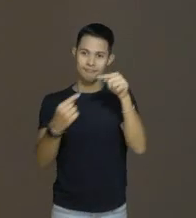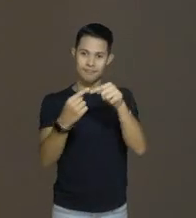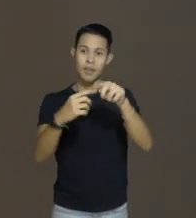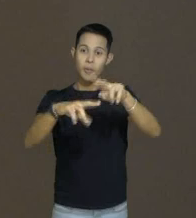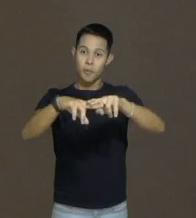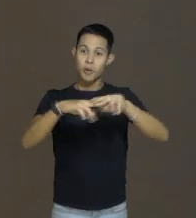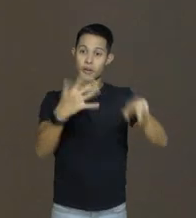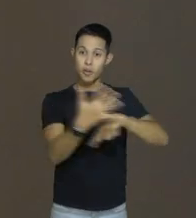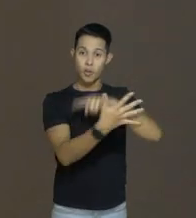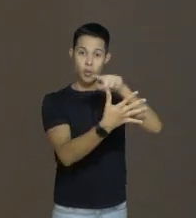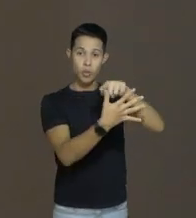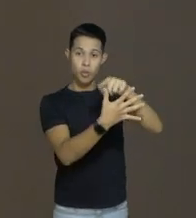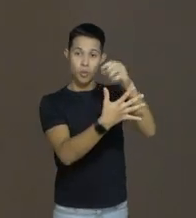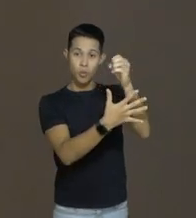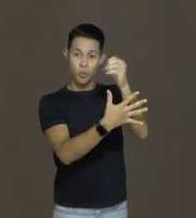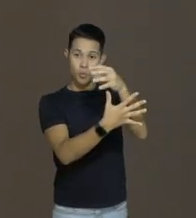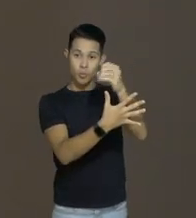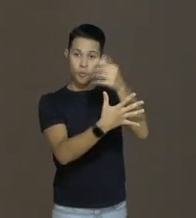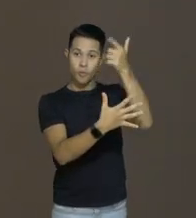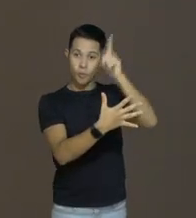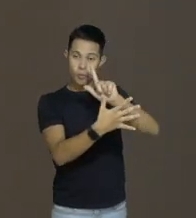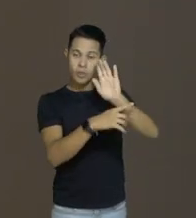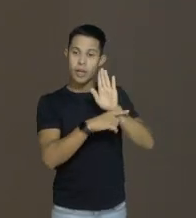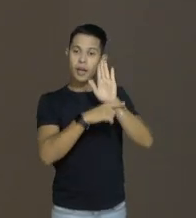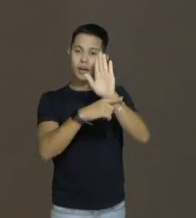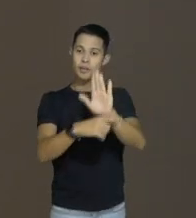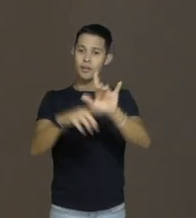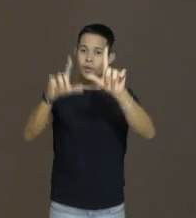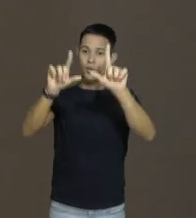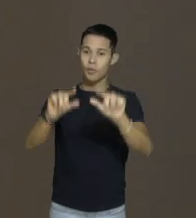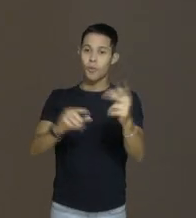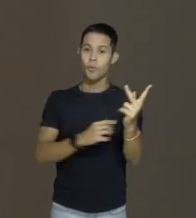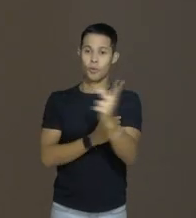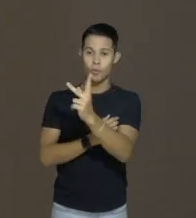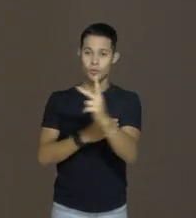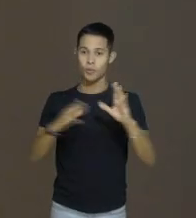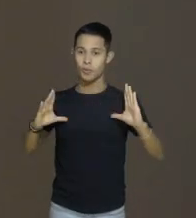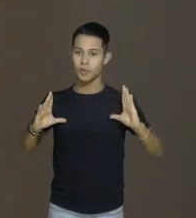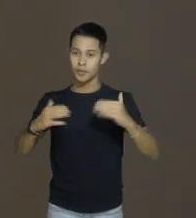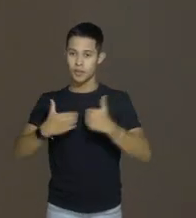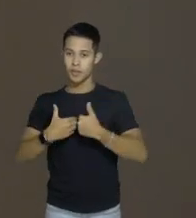efeito colateral com os estimulantes normais. Então, essa medicação que vai entrar